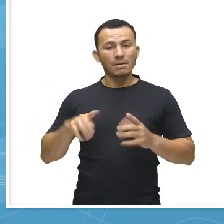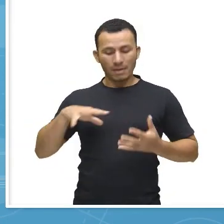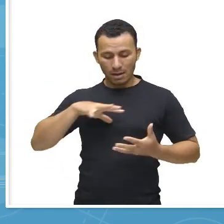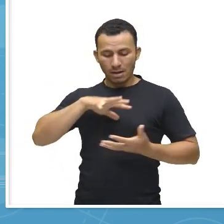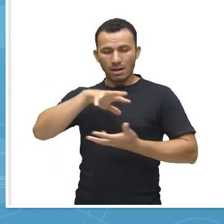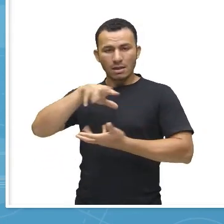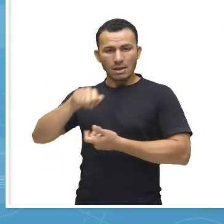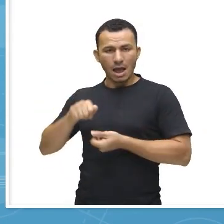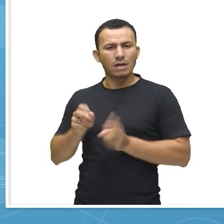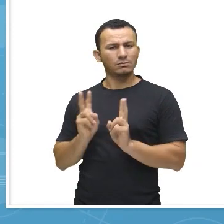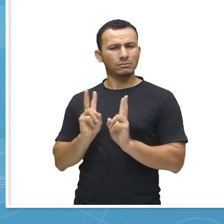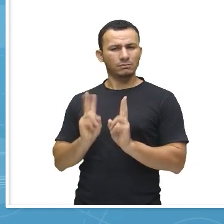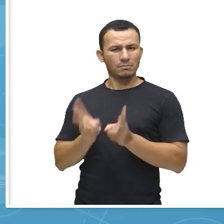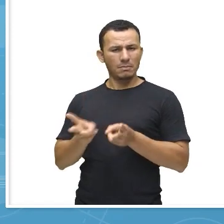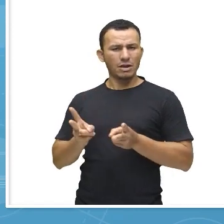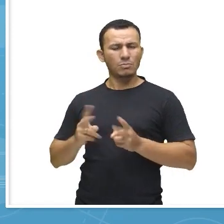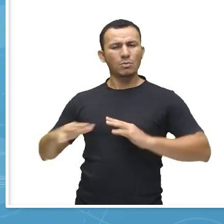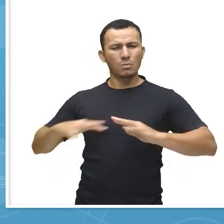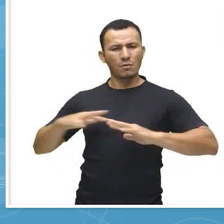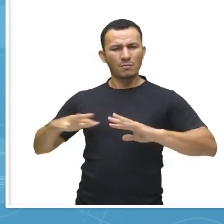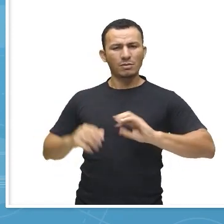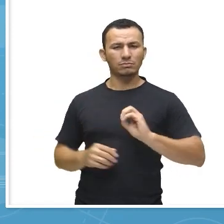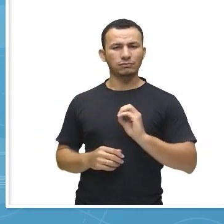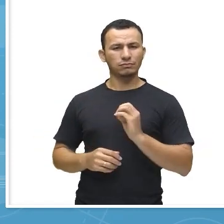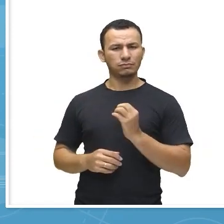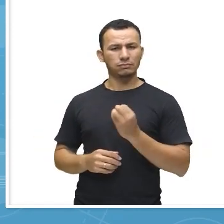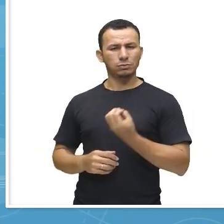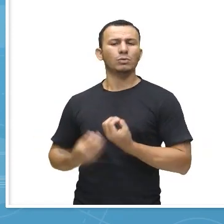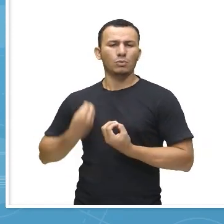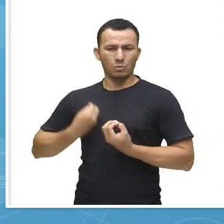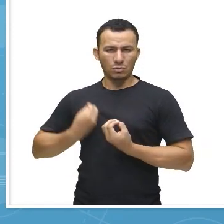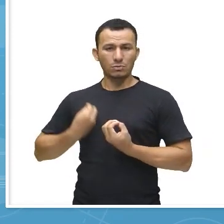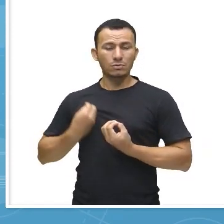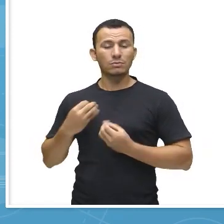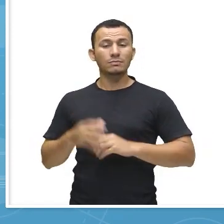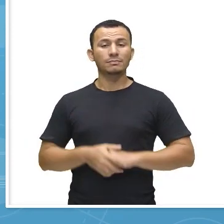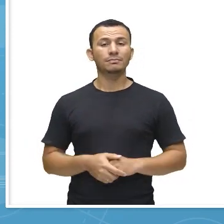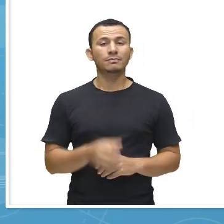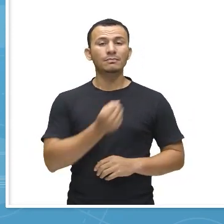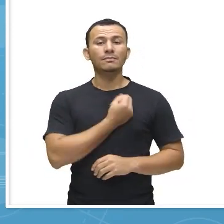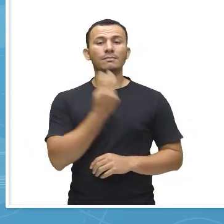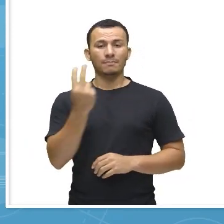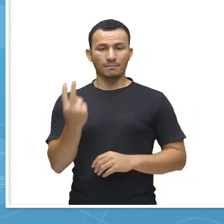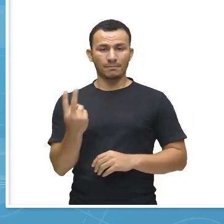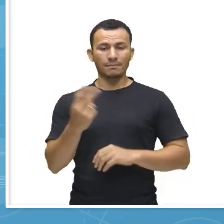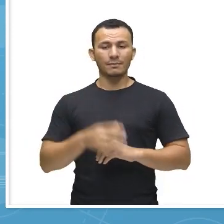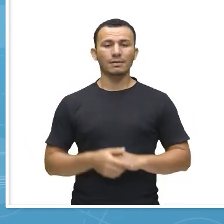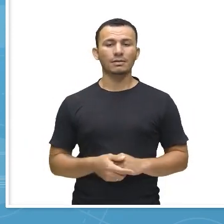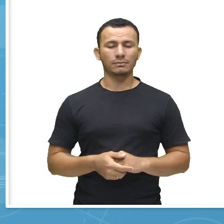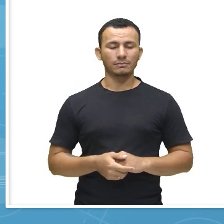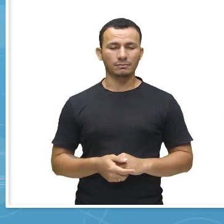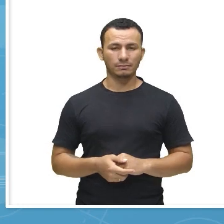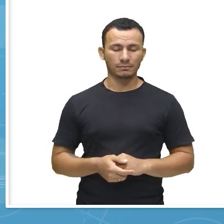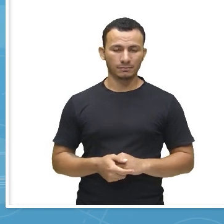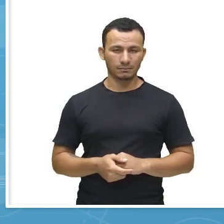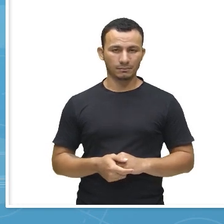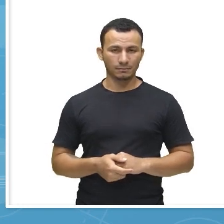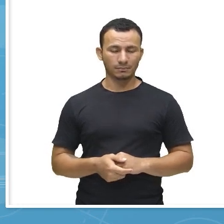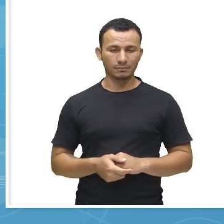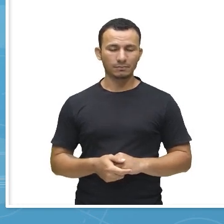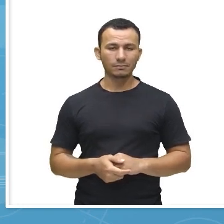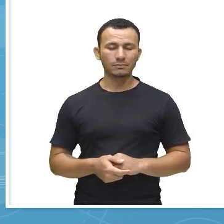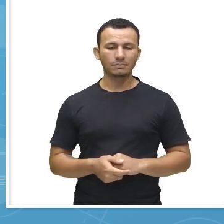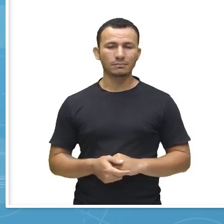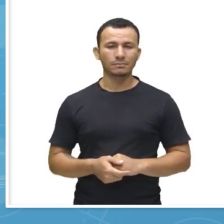sempre está em movimento. Então, vamos agora para a questão 2, né, que ficou aí para vocês. Ela